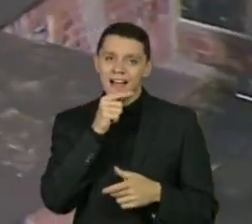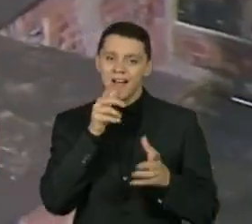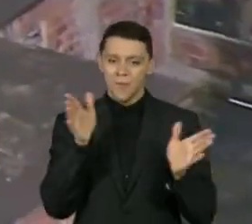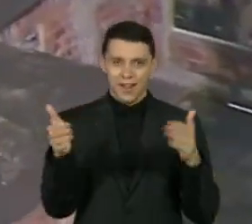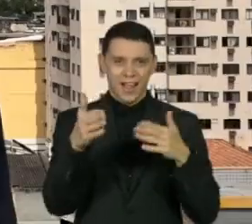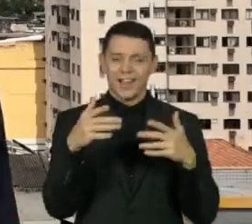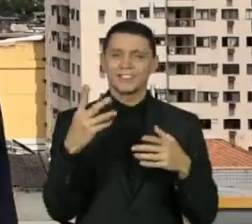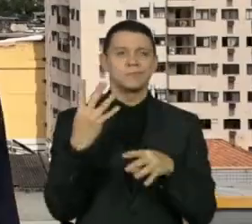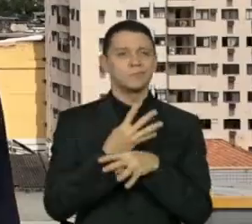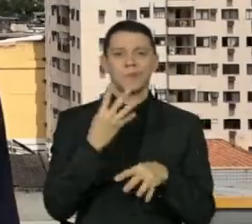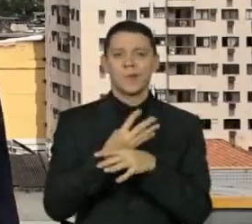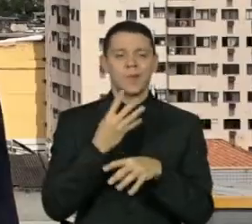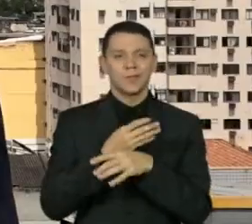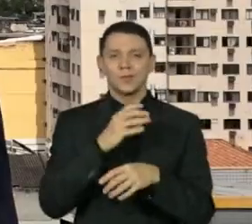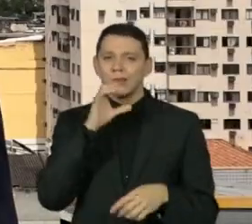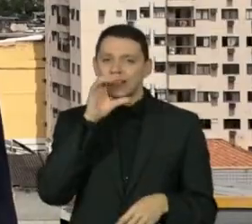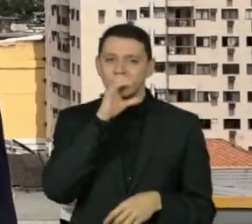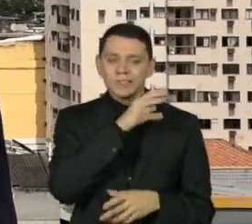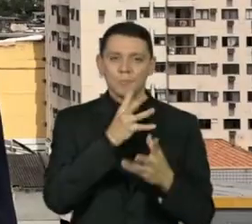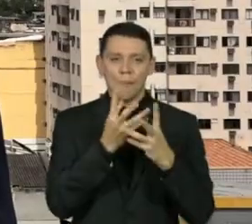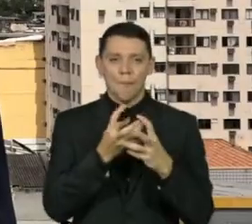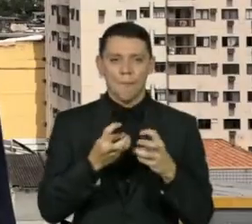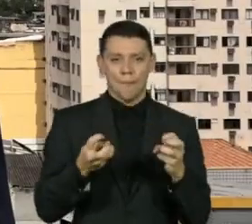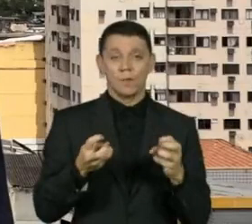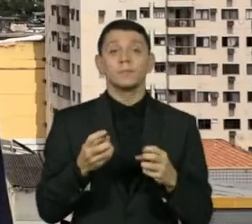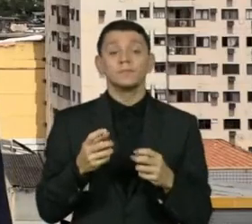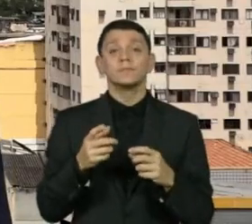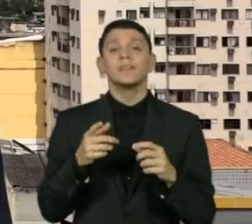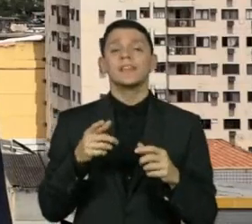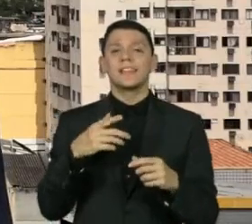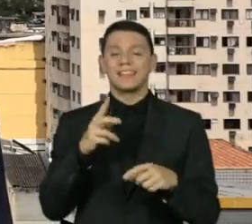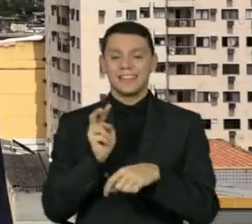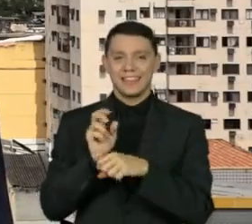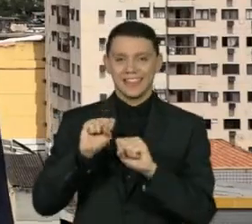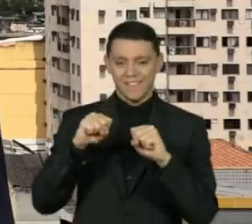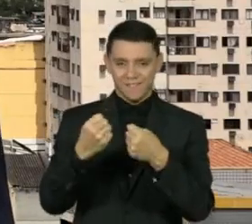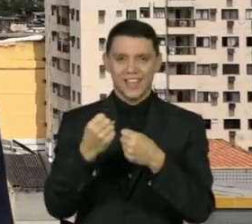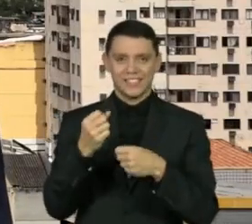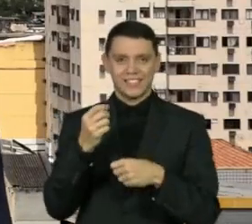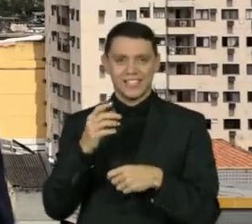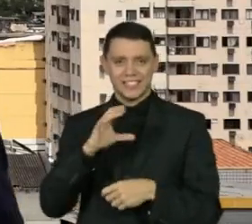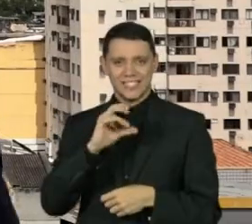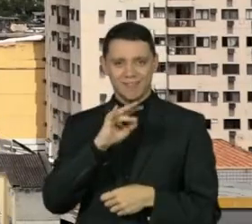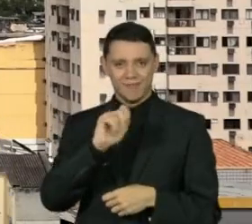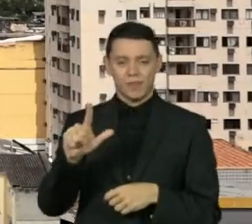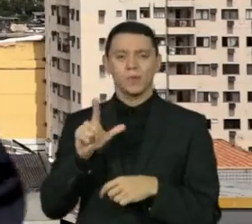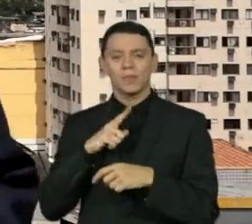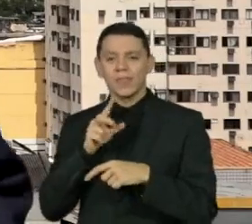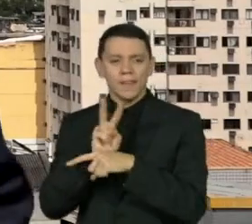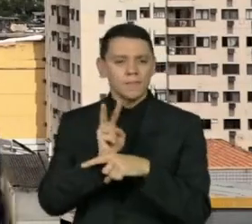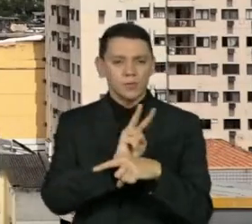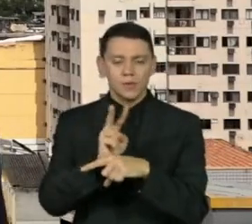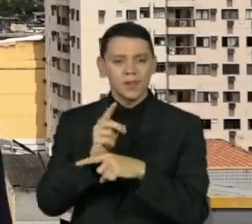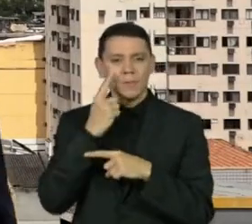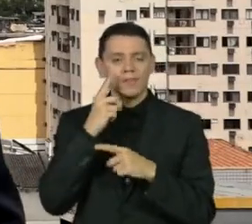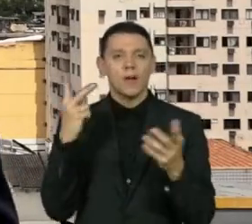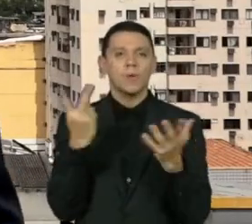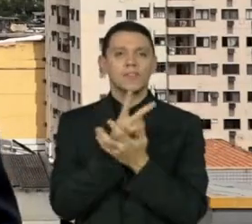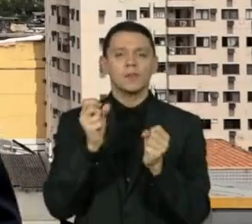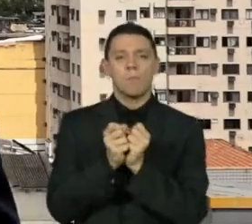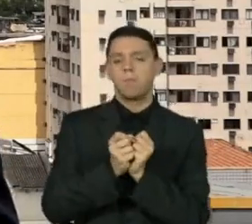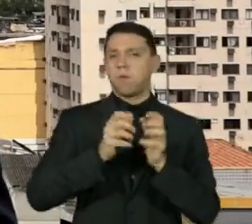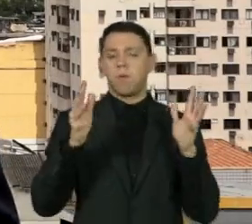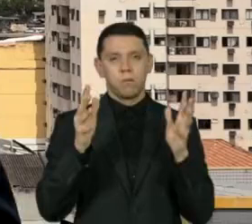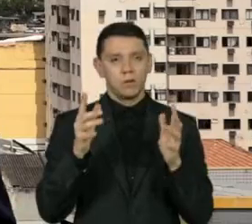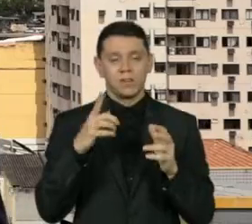resistiram ao calor a defesa civil faz vistorias nas casas vizinhas para calcular o impacto das explosões não há feridos